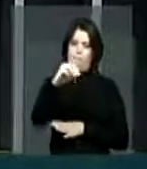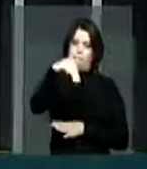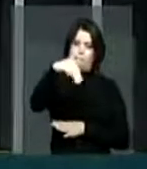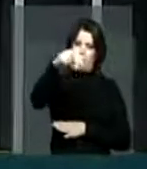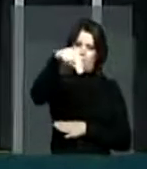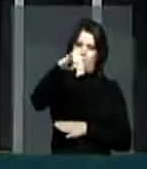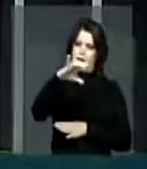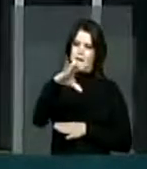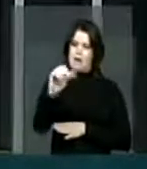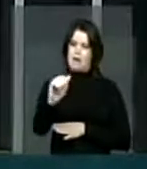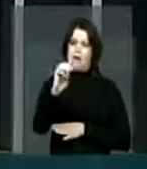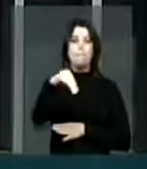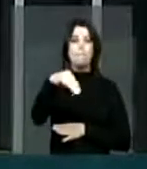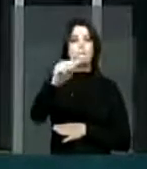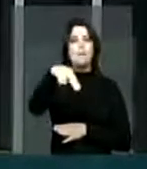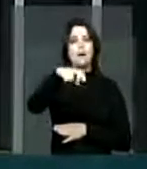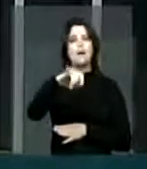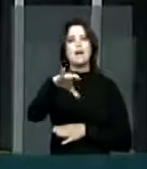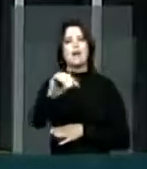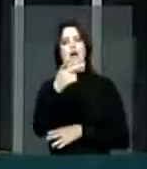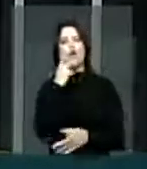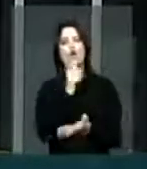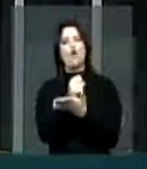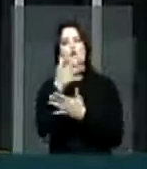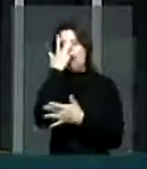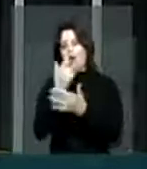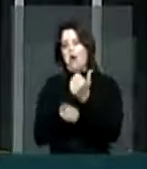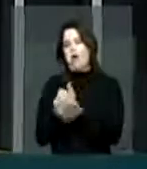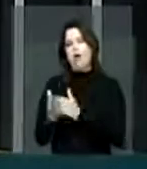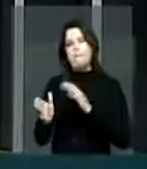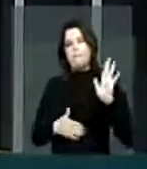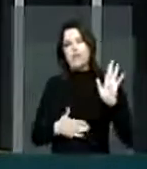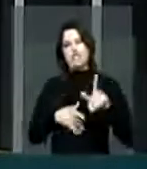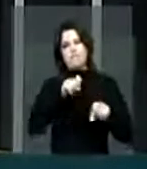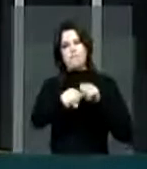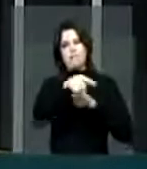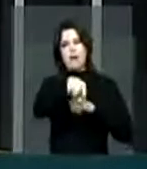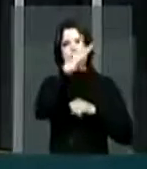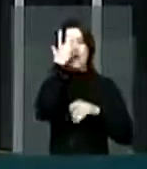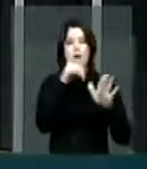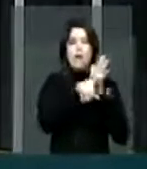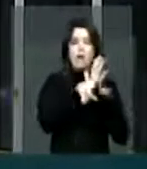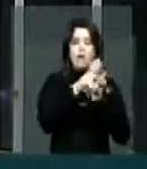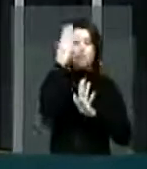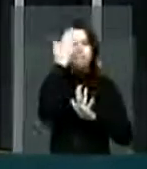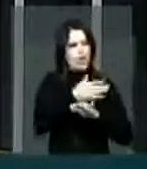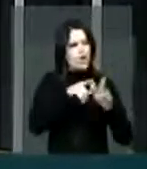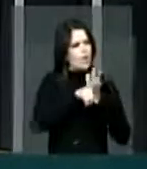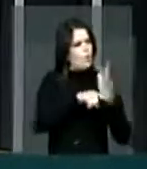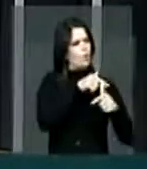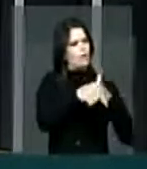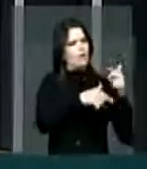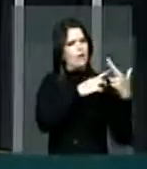2 irmãos, que contrataram pistoleiros para executar esses servidores que cumpriam as suas